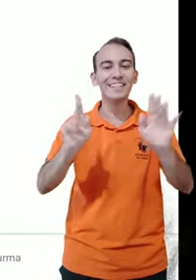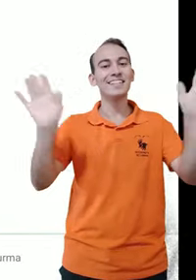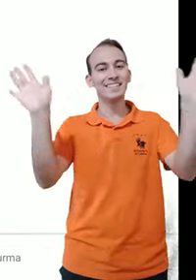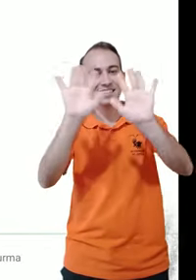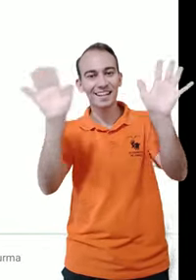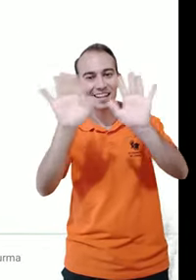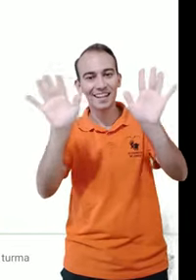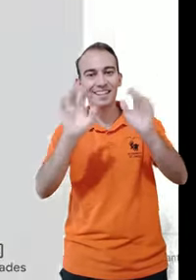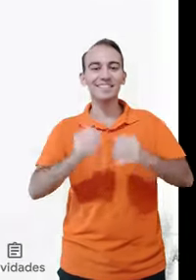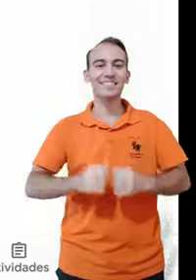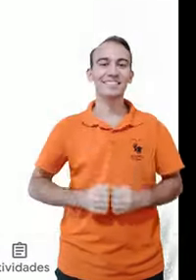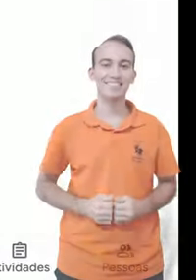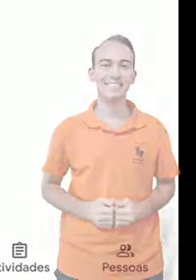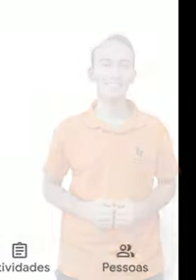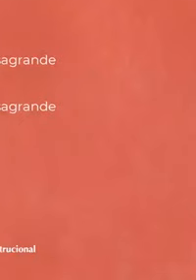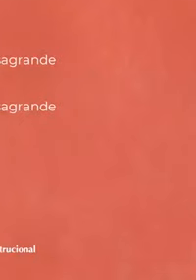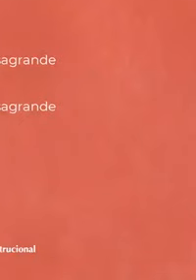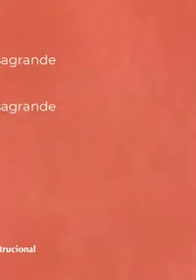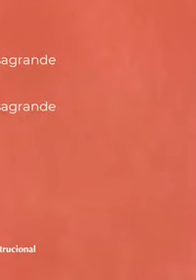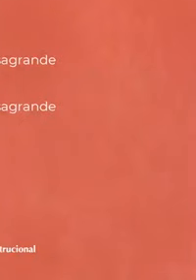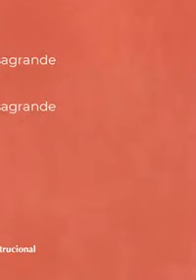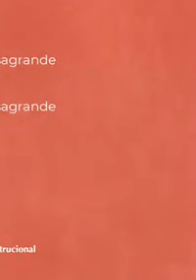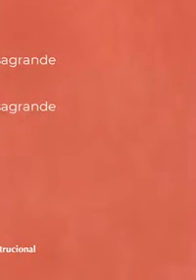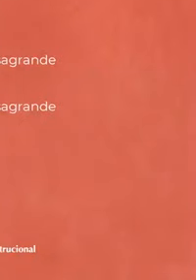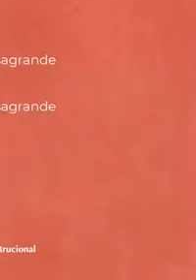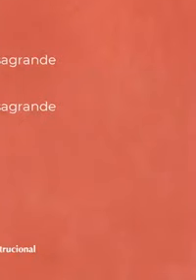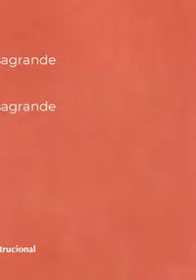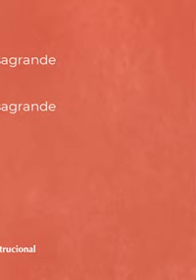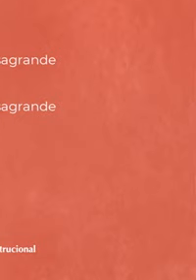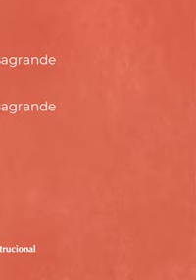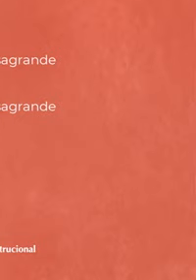possibilidades até o próximo vídeo